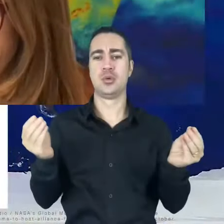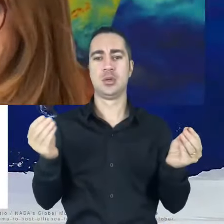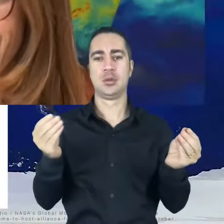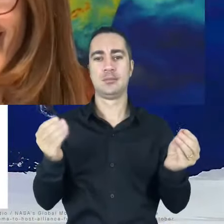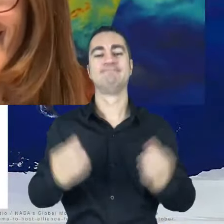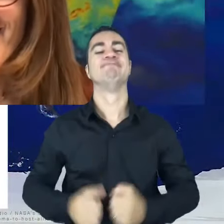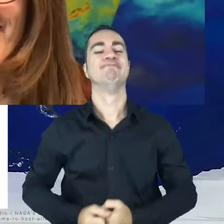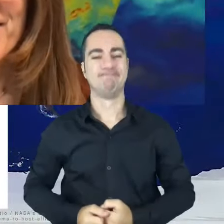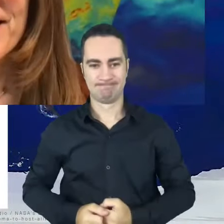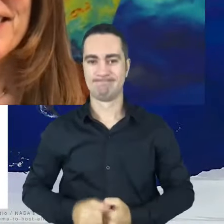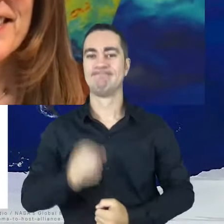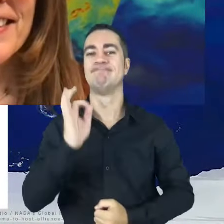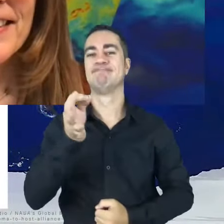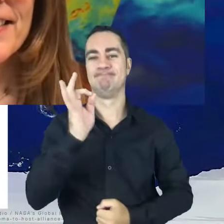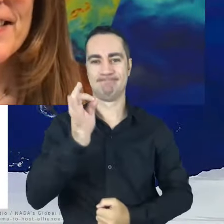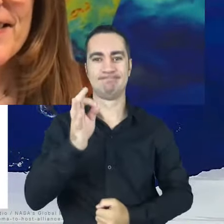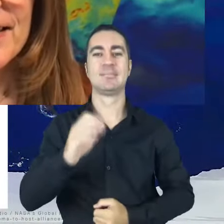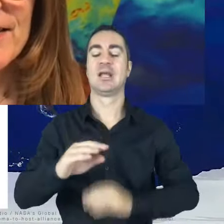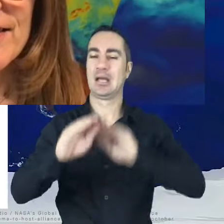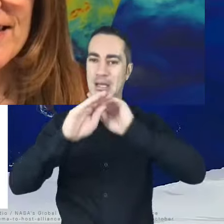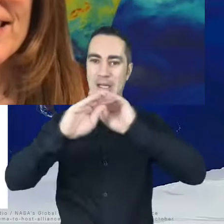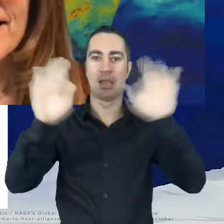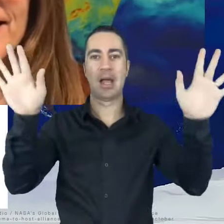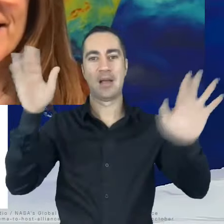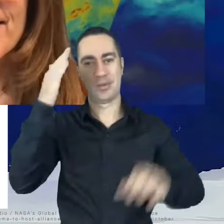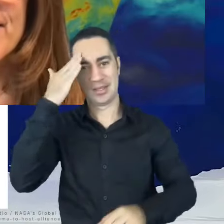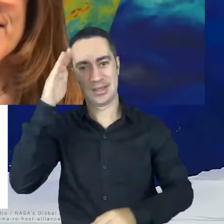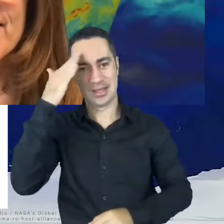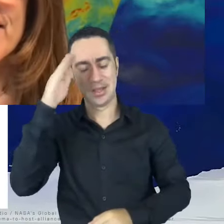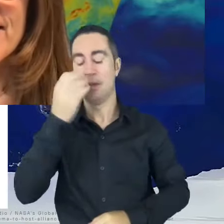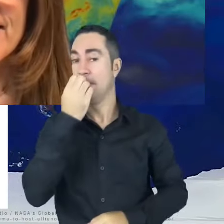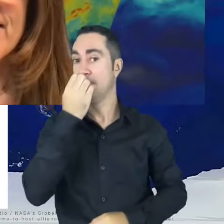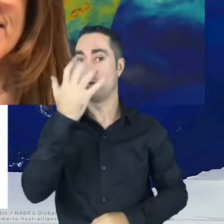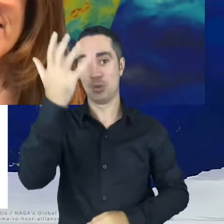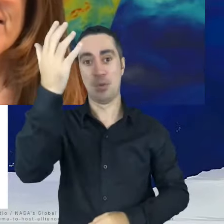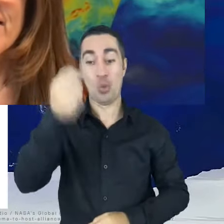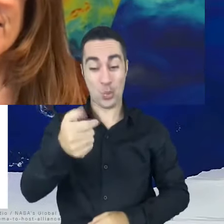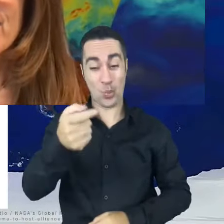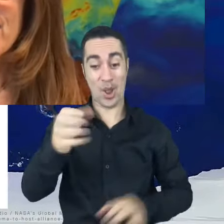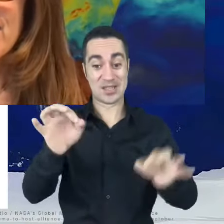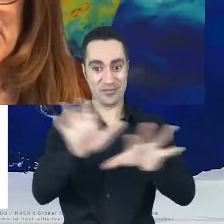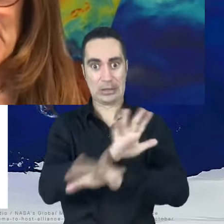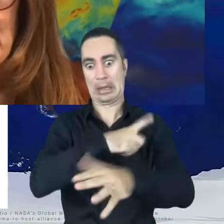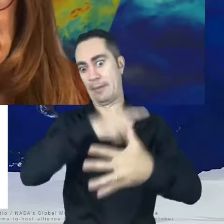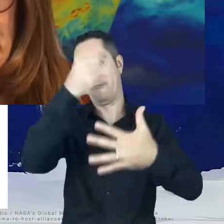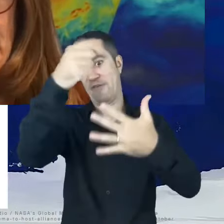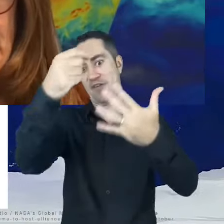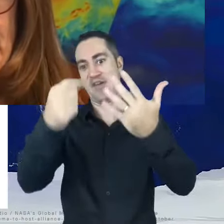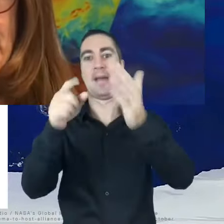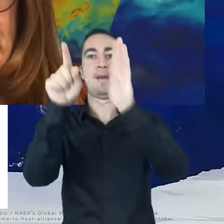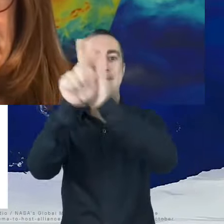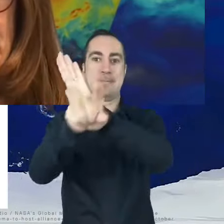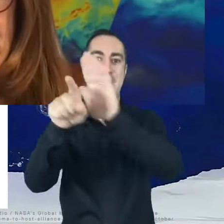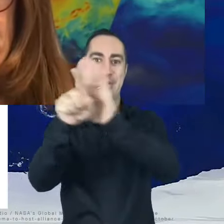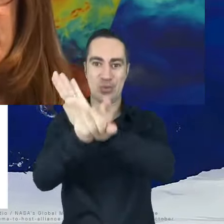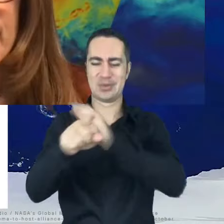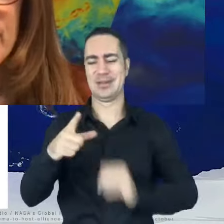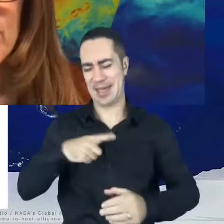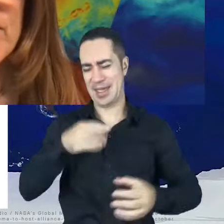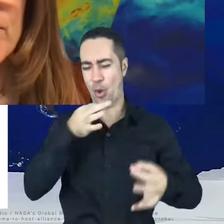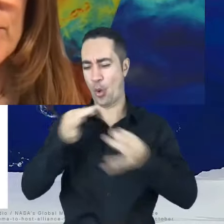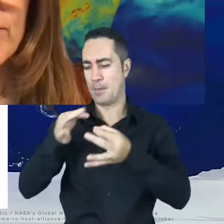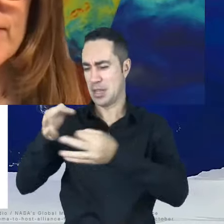Estamos direcionando ao fim dessa conversa, mas temos muitas perguntas da nossa audiência. Eu vou fazer mais uma,